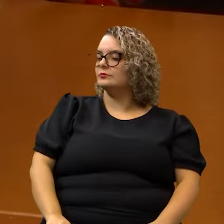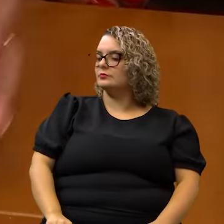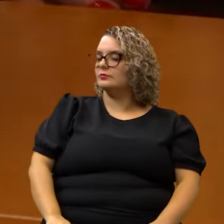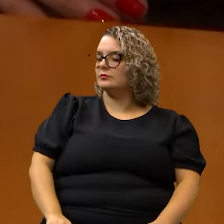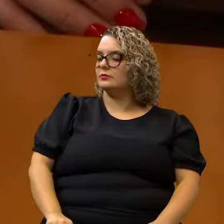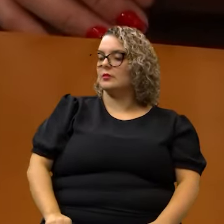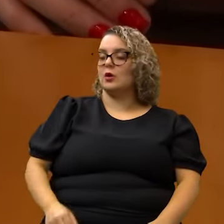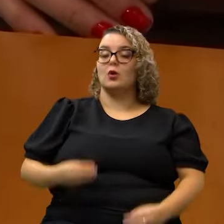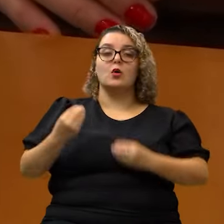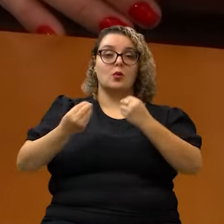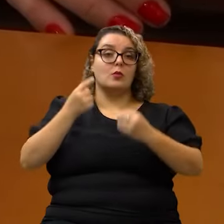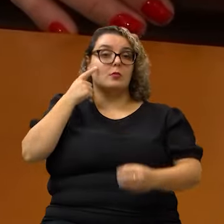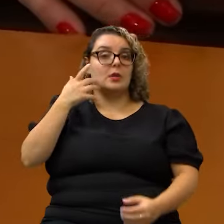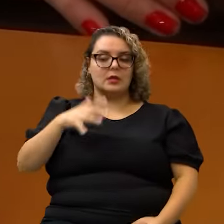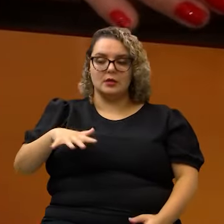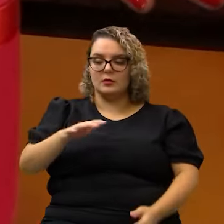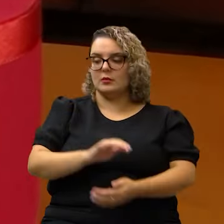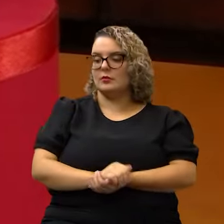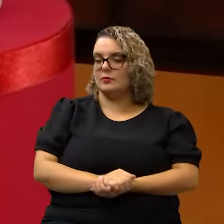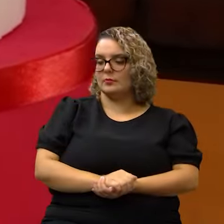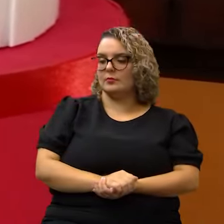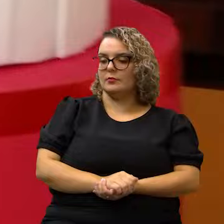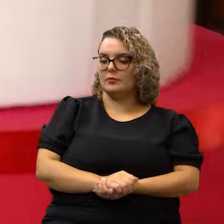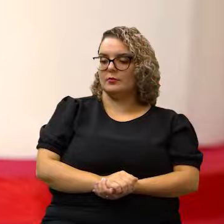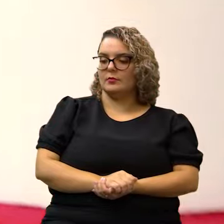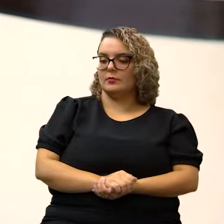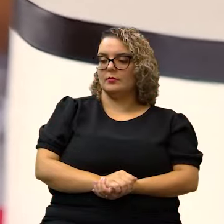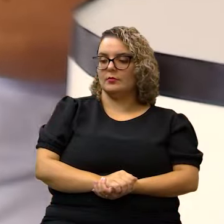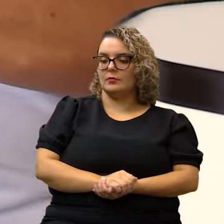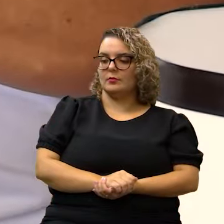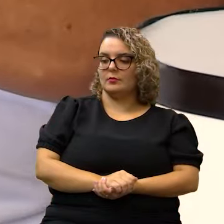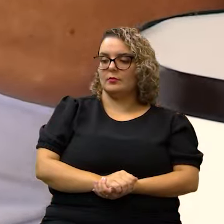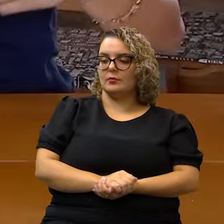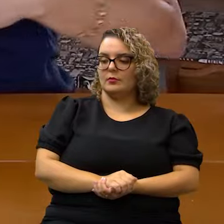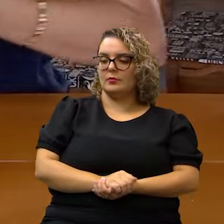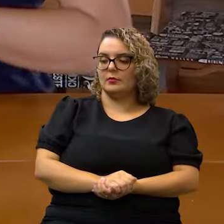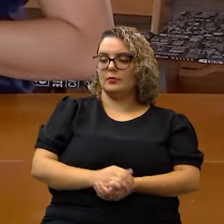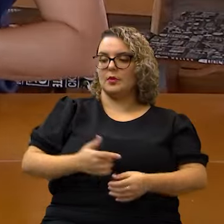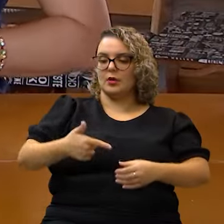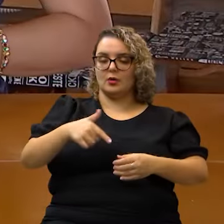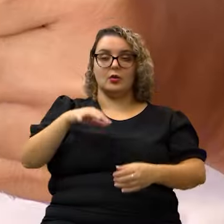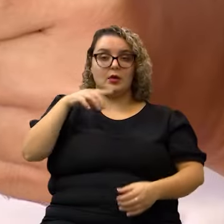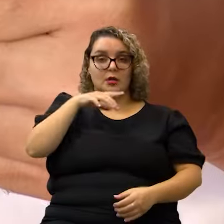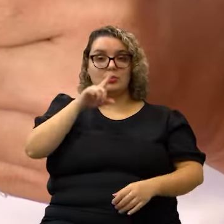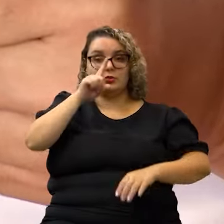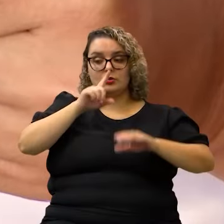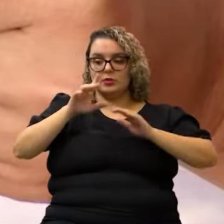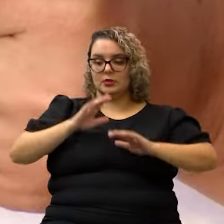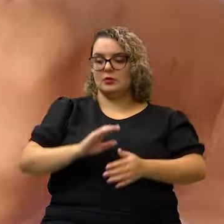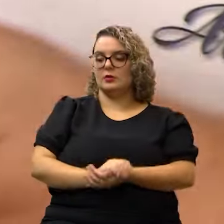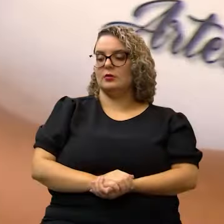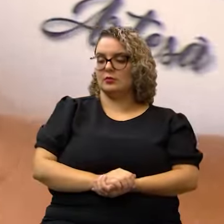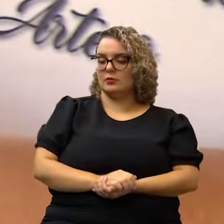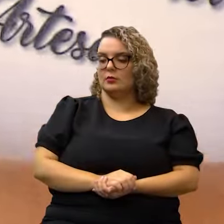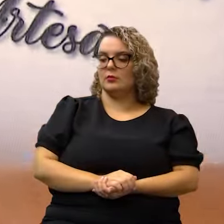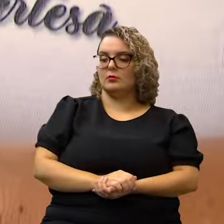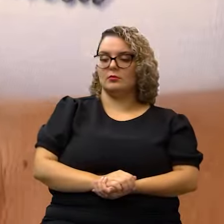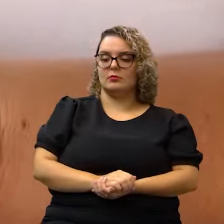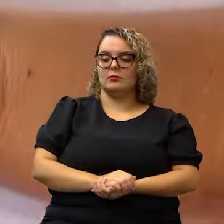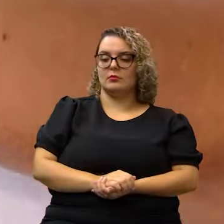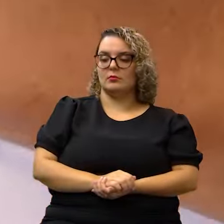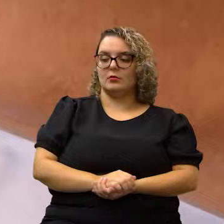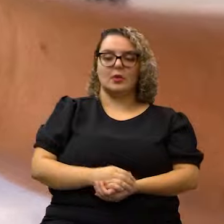virar só pra mim, só pra eu ter ideia de como é que ficou aqui. Vou pôr mais um pouquinho, esfriou. E cola quente, muito cuidado. Vou mostrar pra vocês. Aí isso